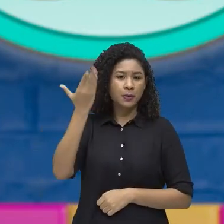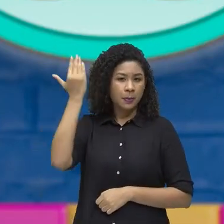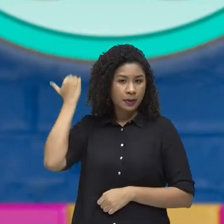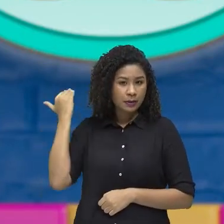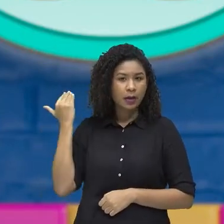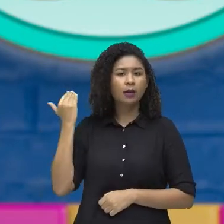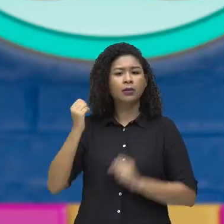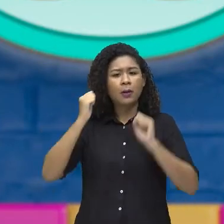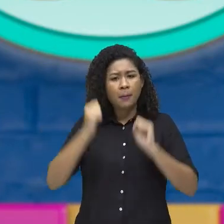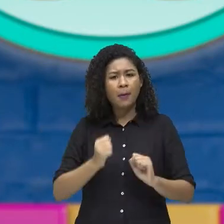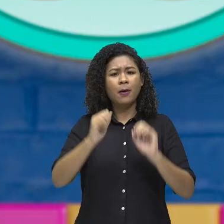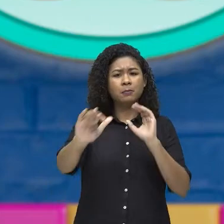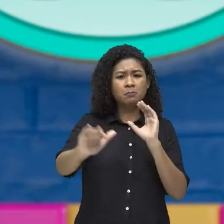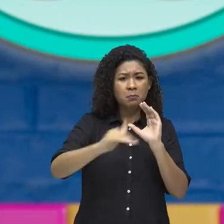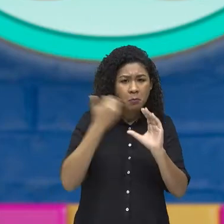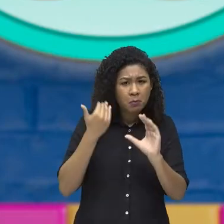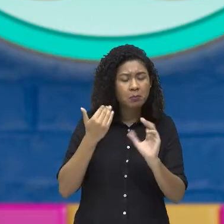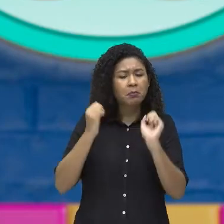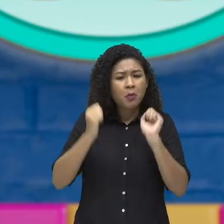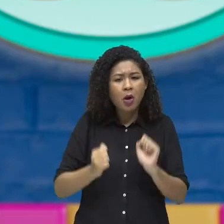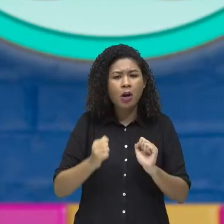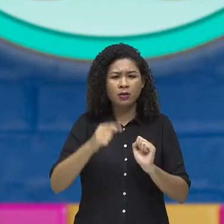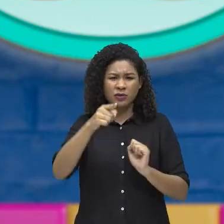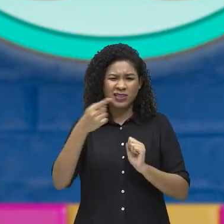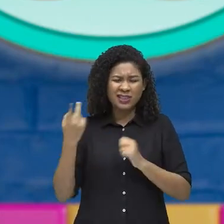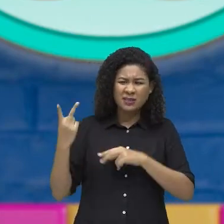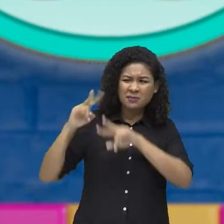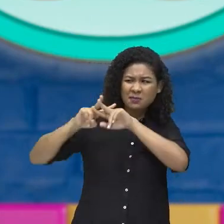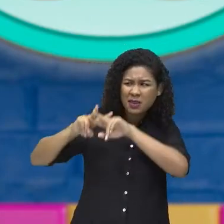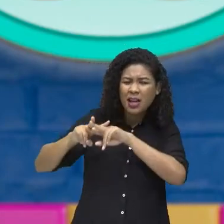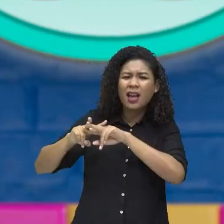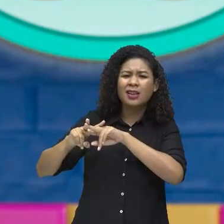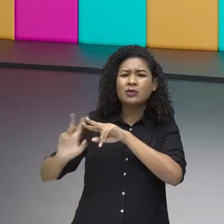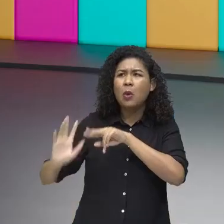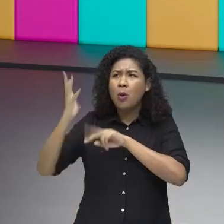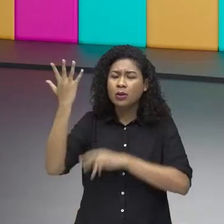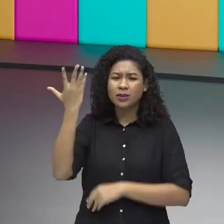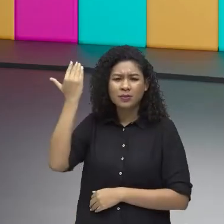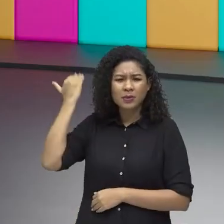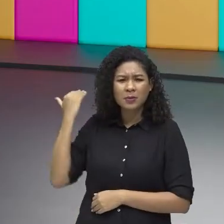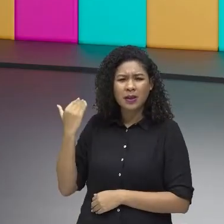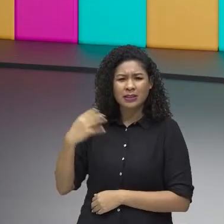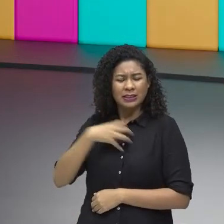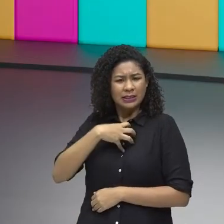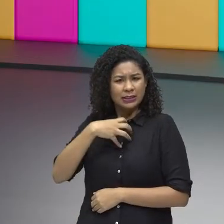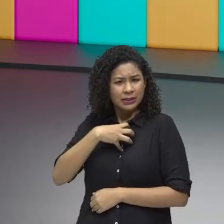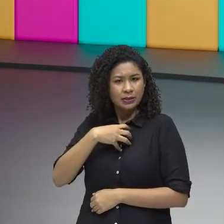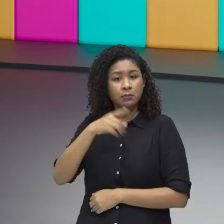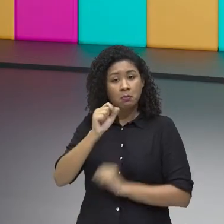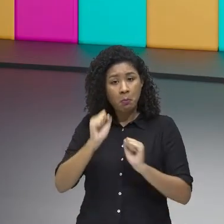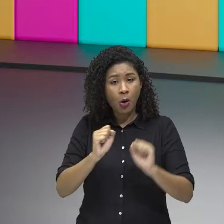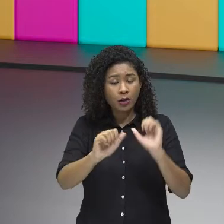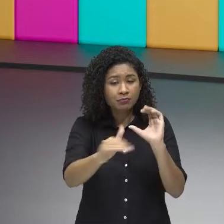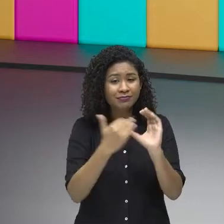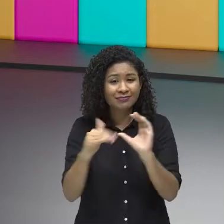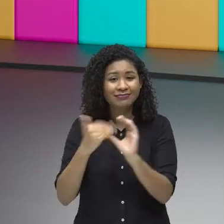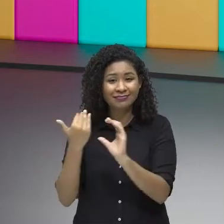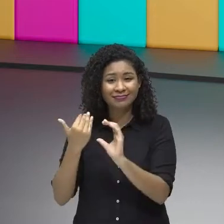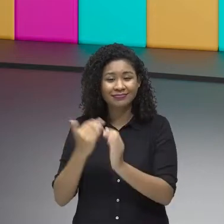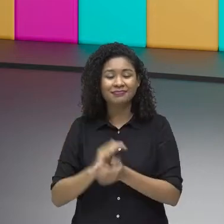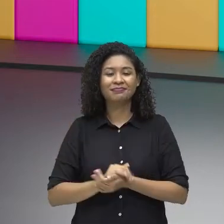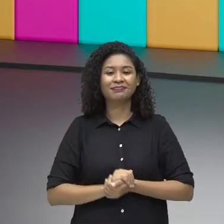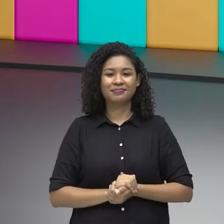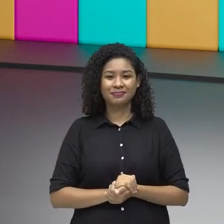algo, ou você ainda está preso lá naquelas situações e não conseguiu avançar um pouquinho mais. Quando você vai escrevendo, a gente continua com os versos